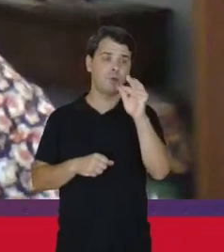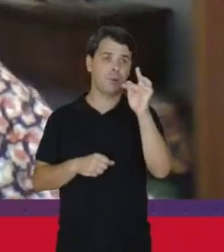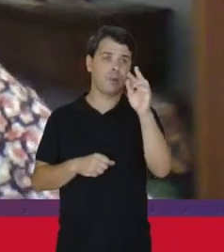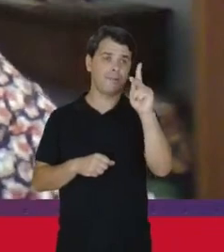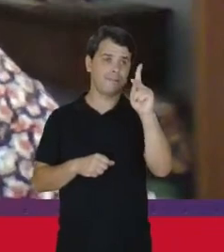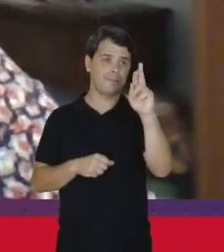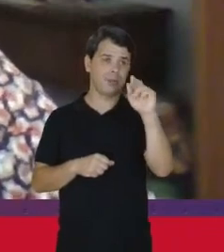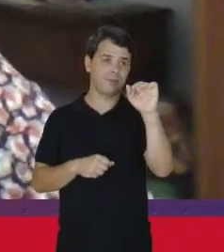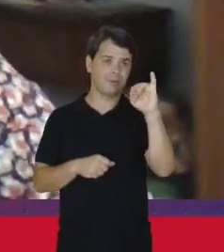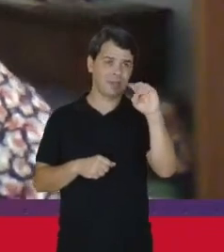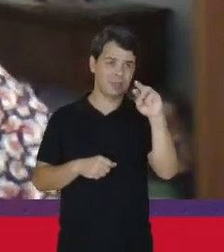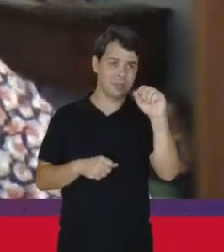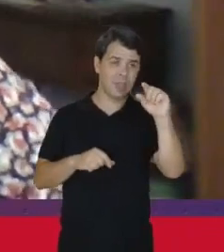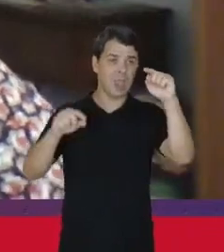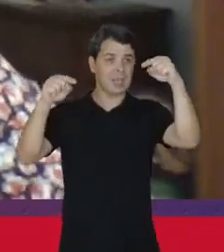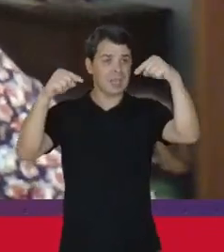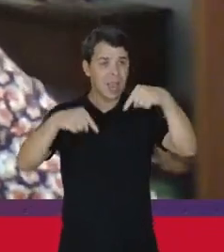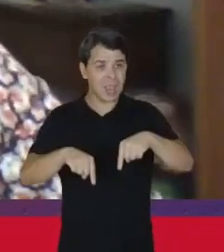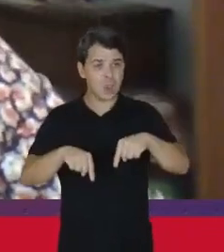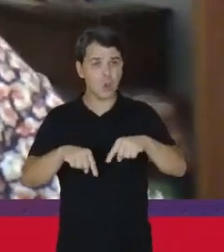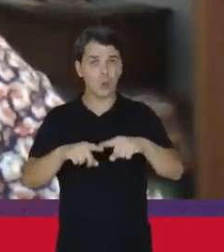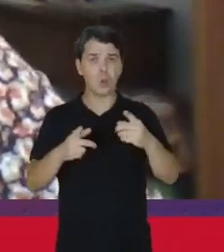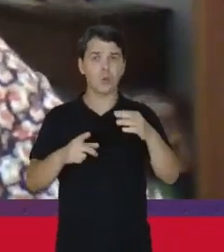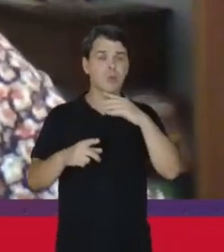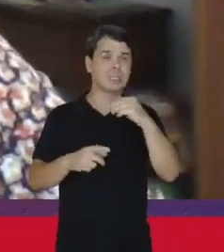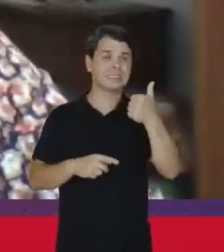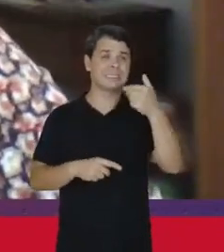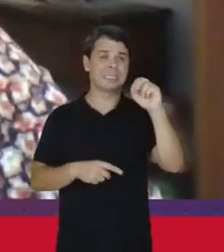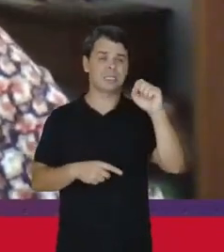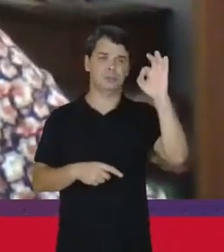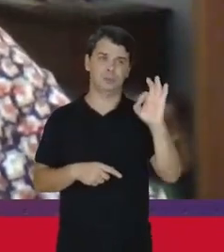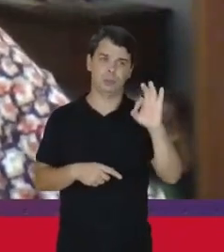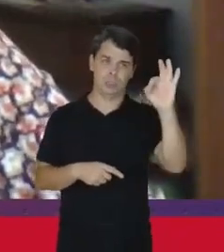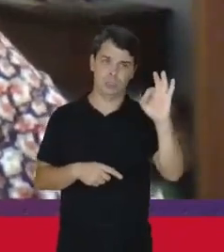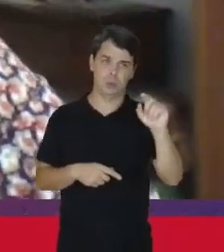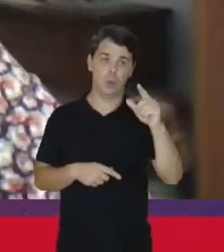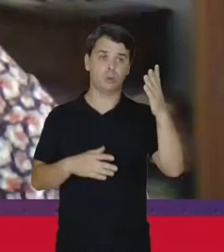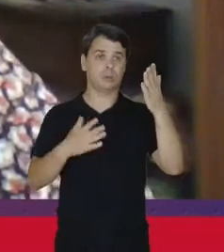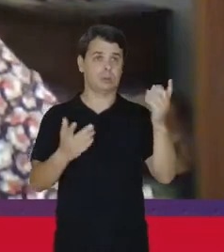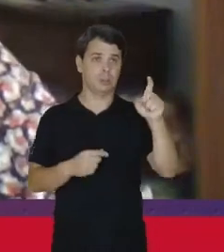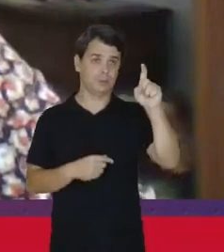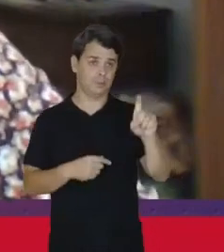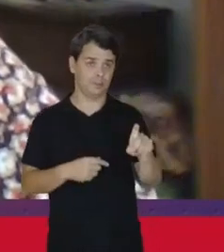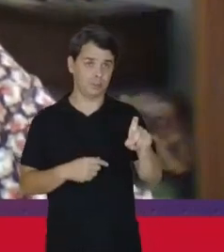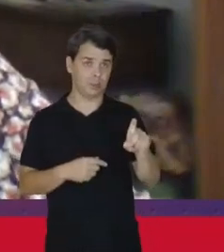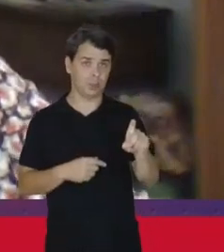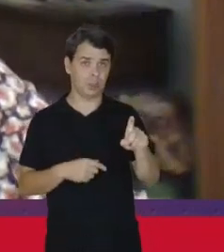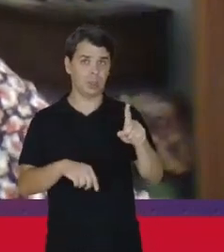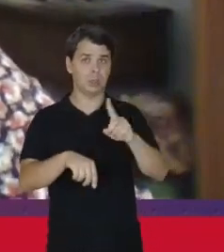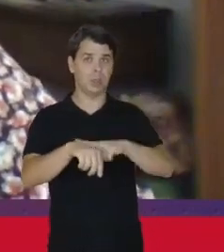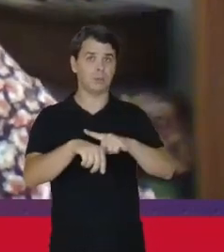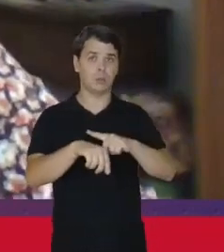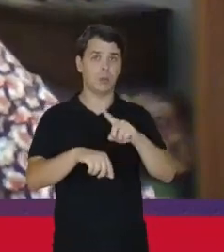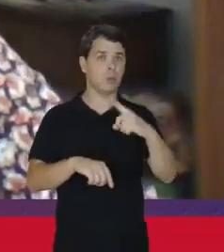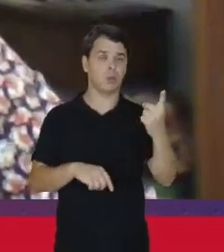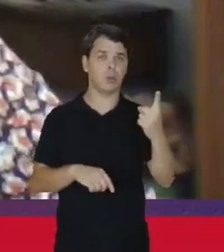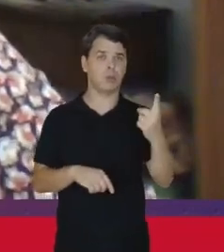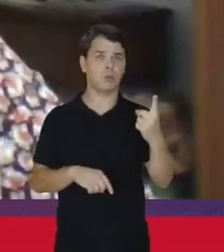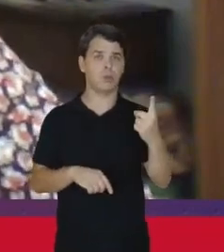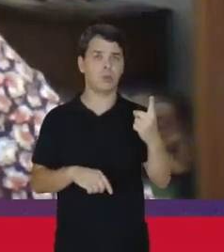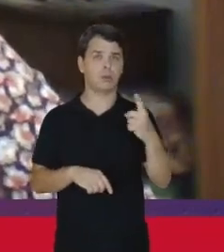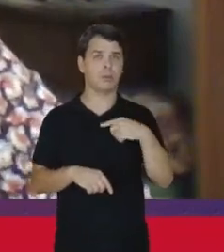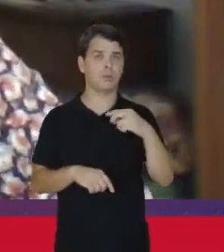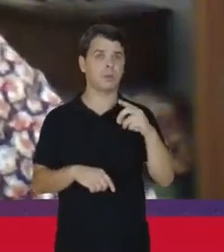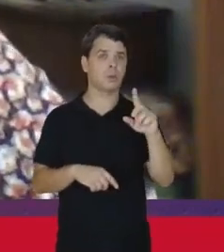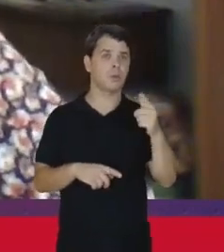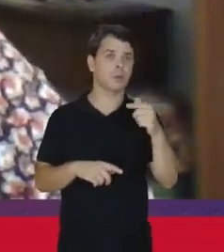às mulheres caiu em torno de 10%, ou seja, isso em termos nominais, não estou nem falando em termos